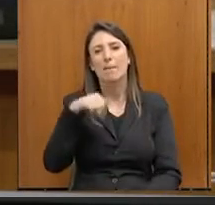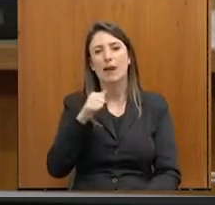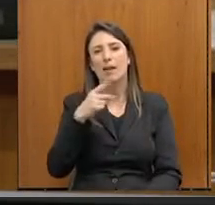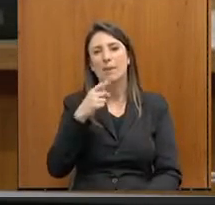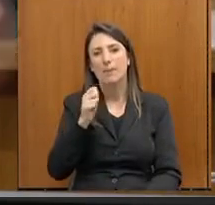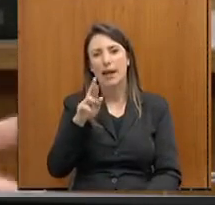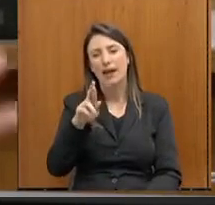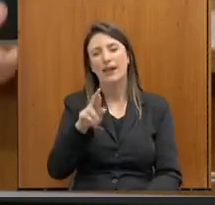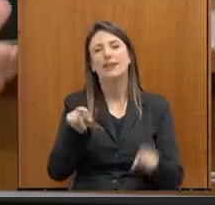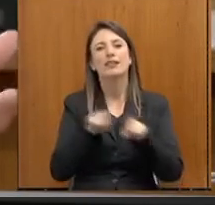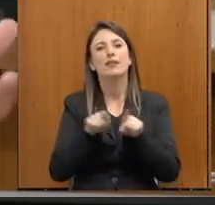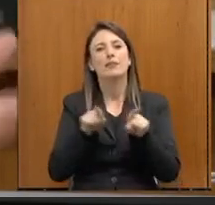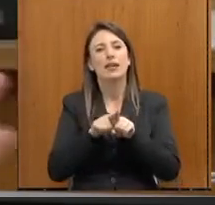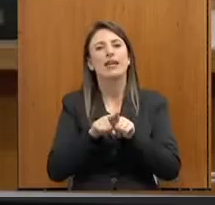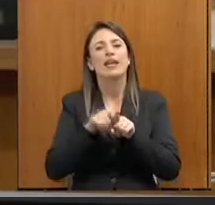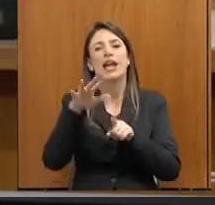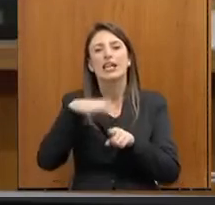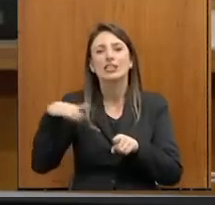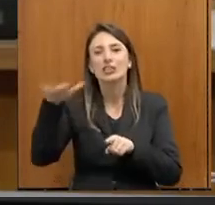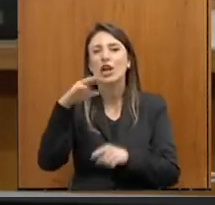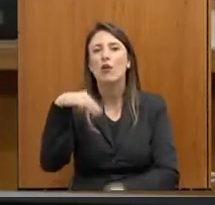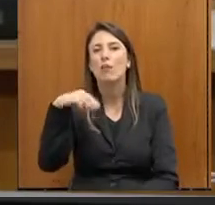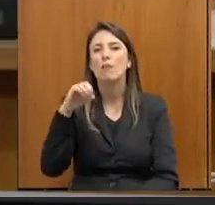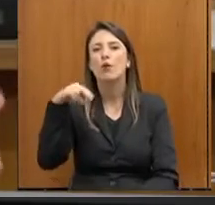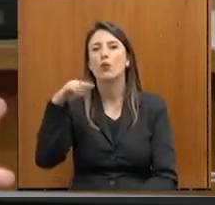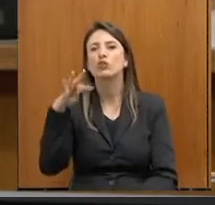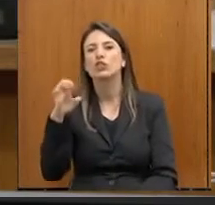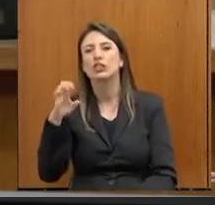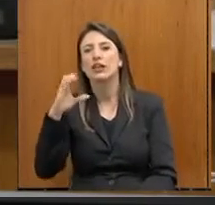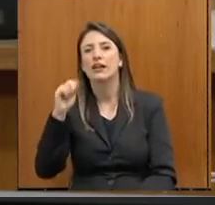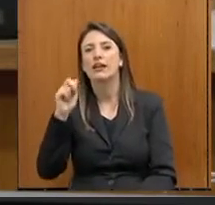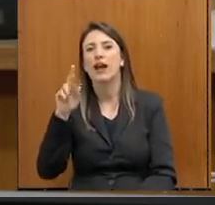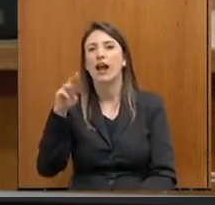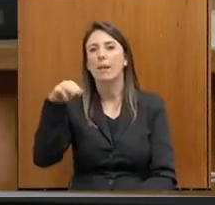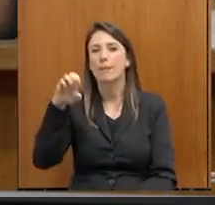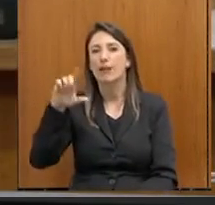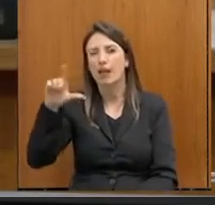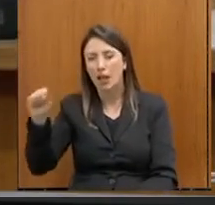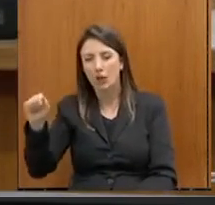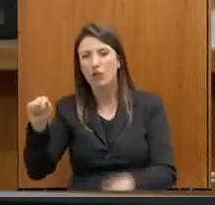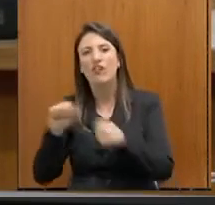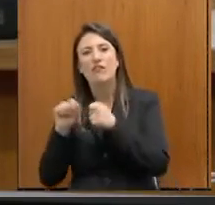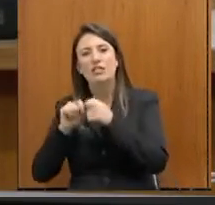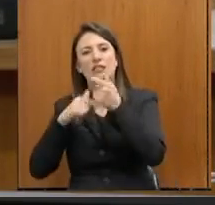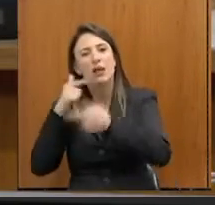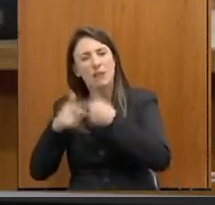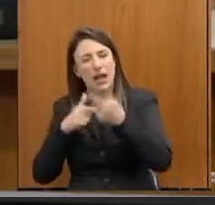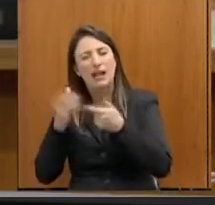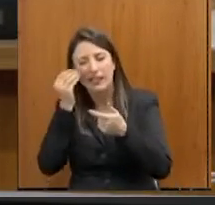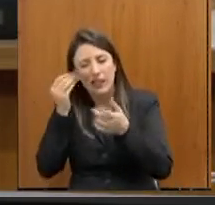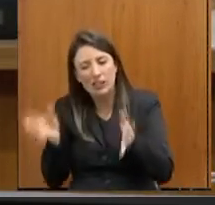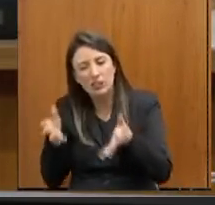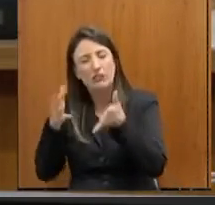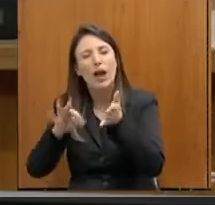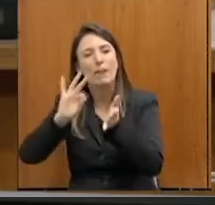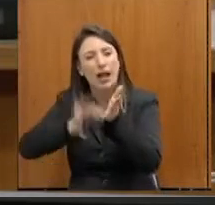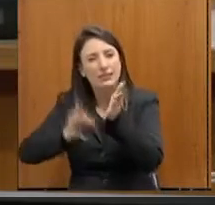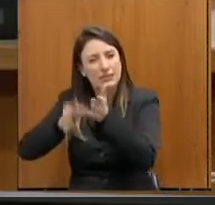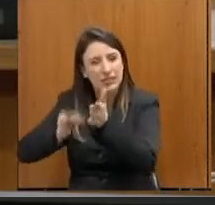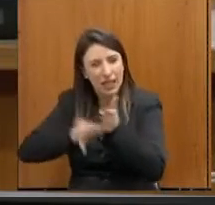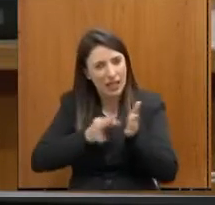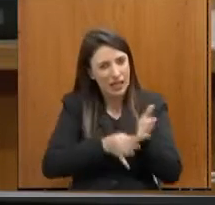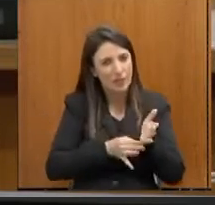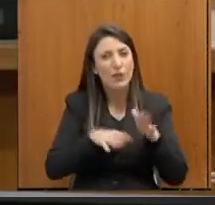também a região de Monte Carmelo vai fazer um trabalho também dia assinatura e quando nós